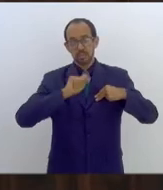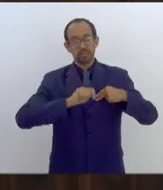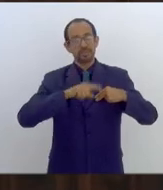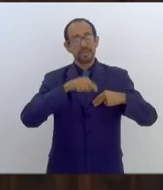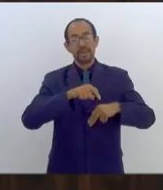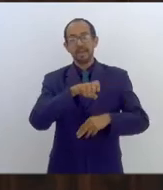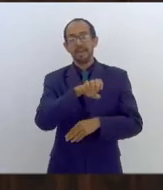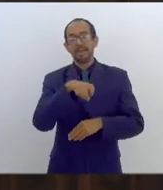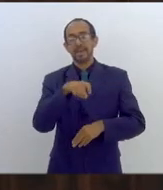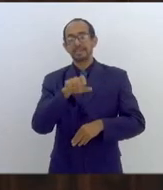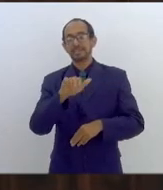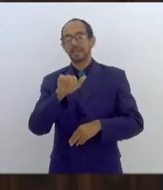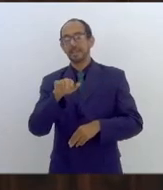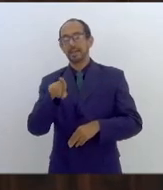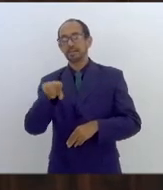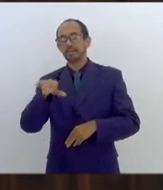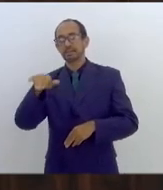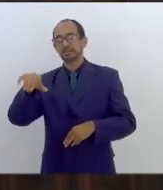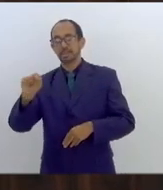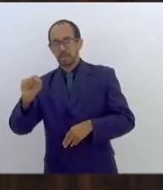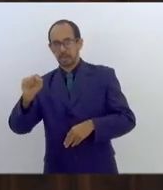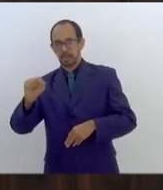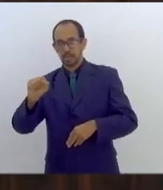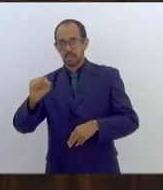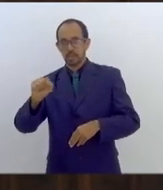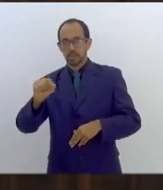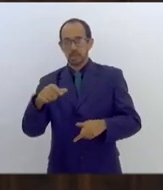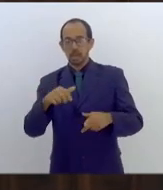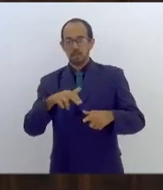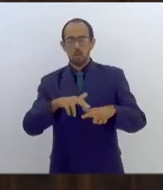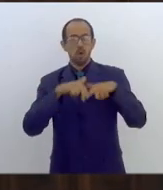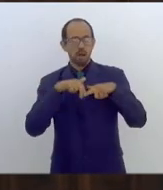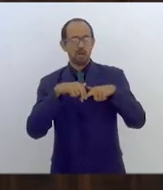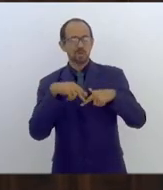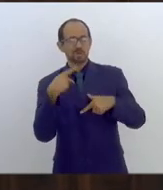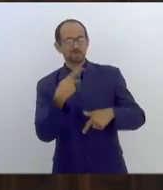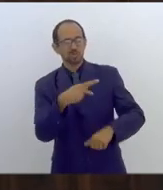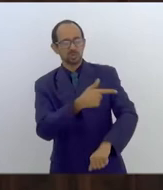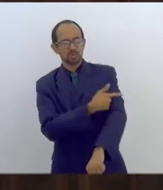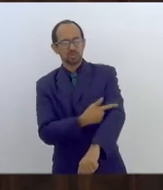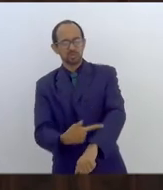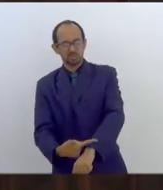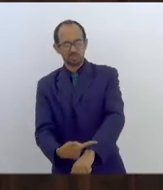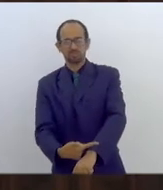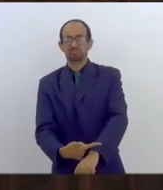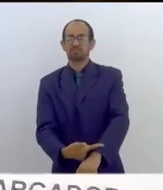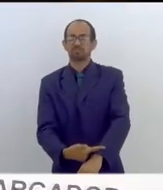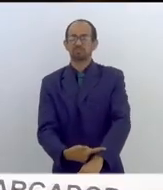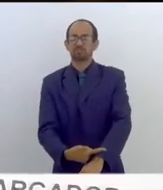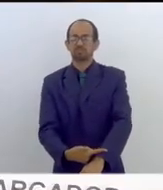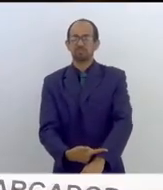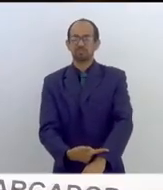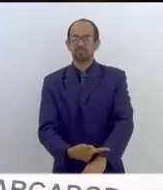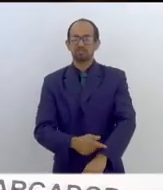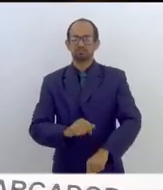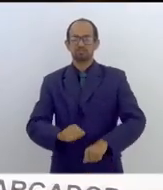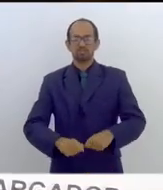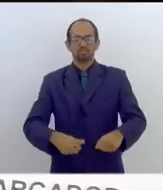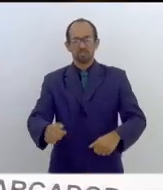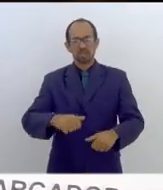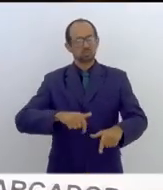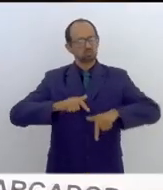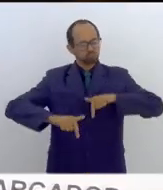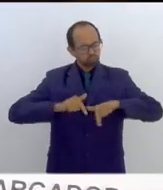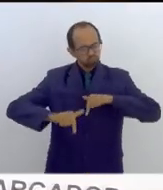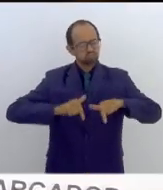por tudo que foi dito aqui pela tua operosidade pela tua educação pela tua beleza